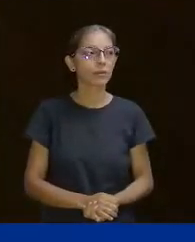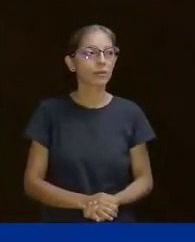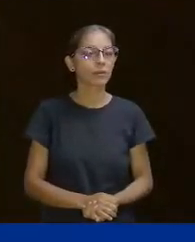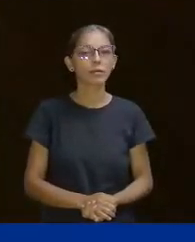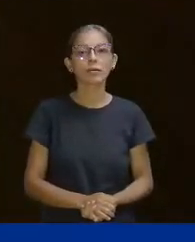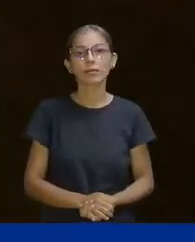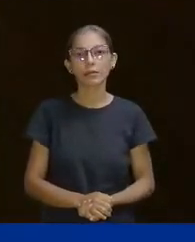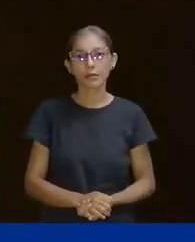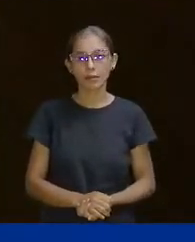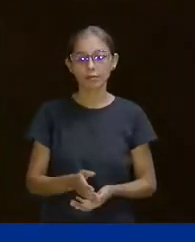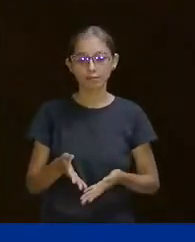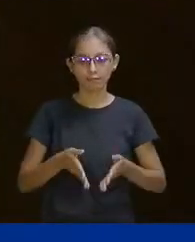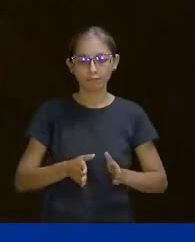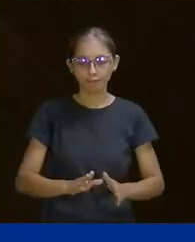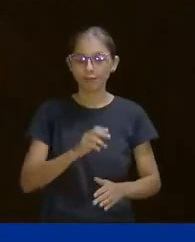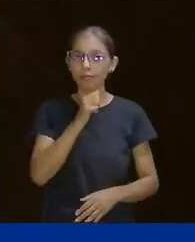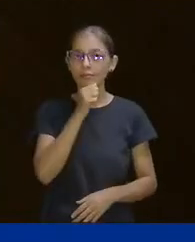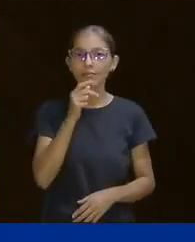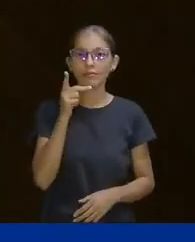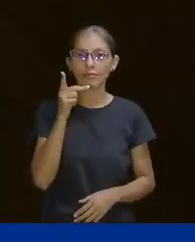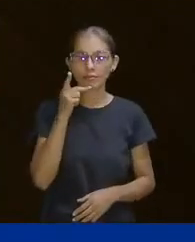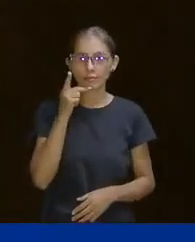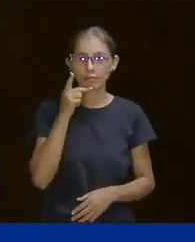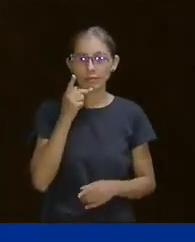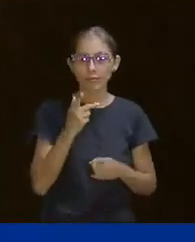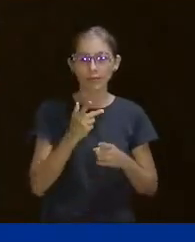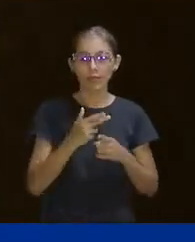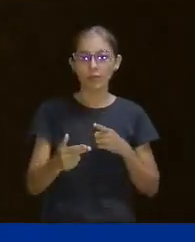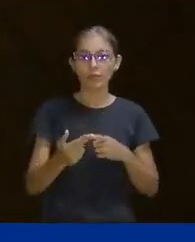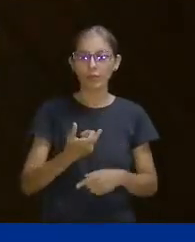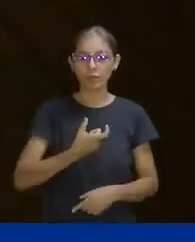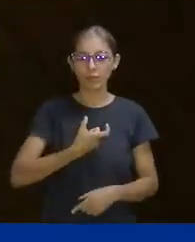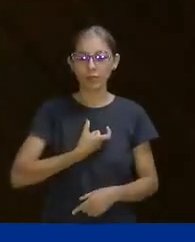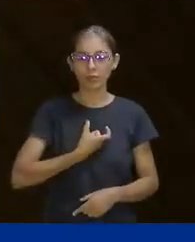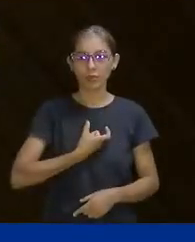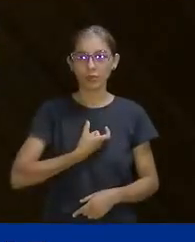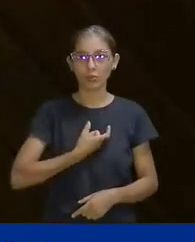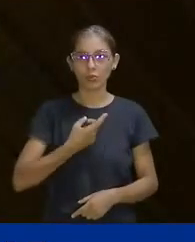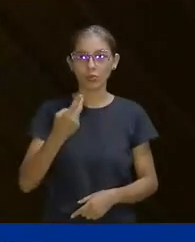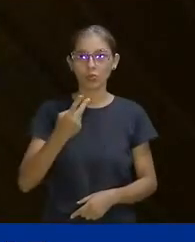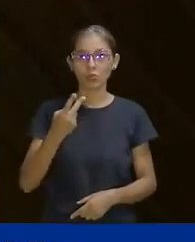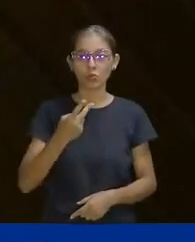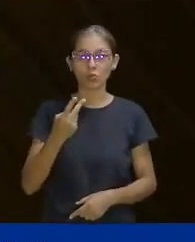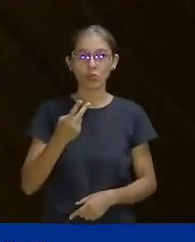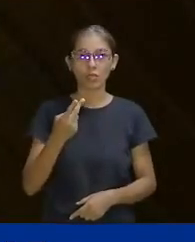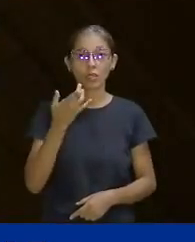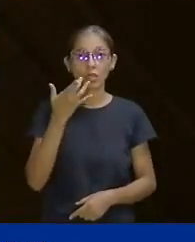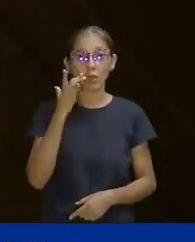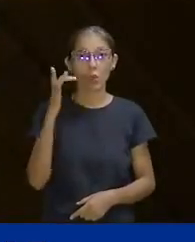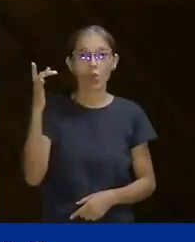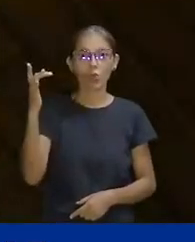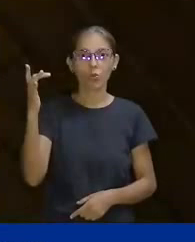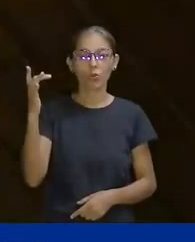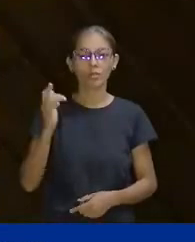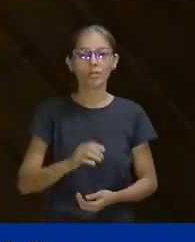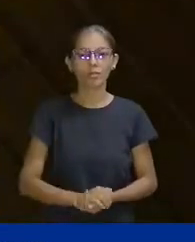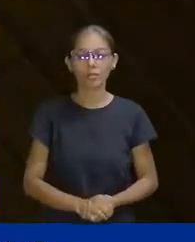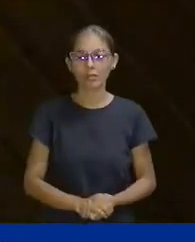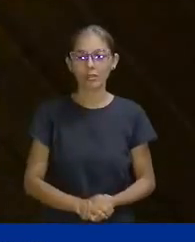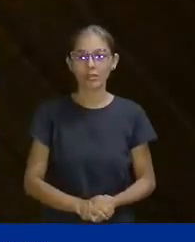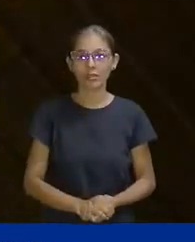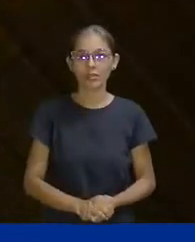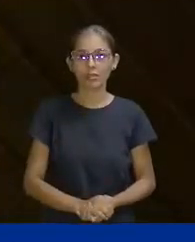A amapaense Ivana Brito conquistou a 2ª medalha de ouro na competição e quebrou o recorde da prova